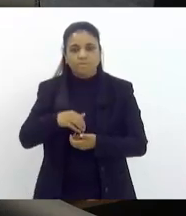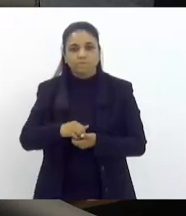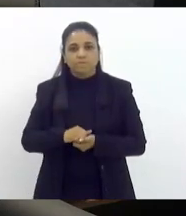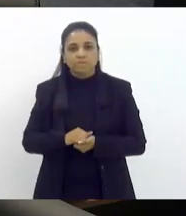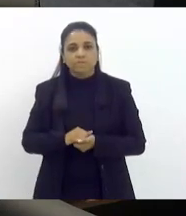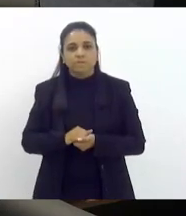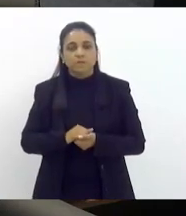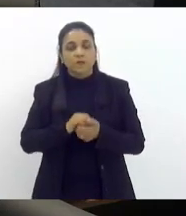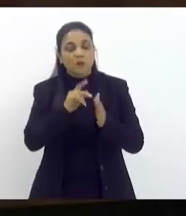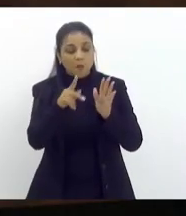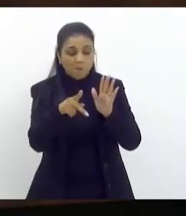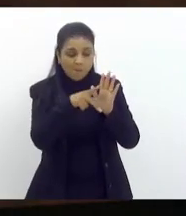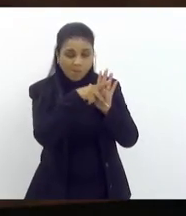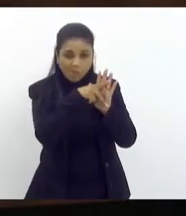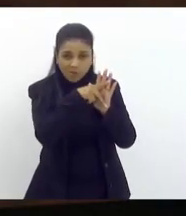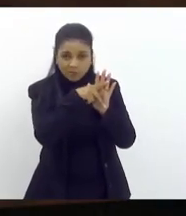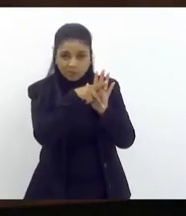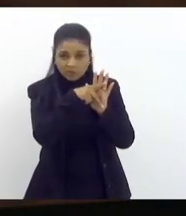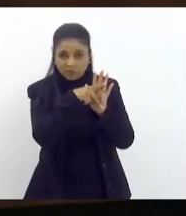esse projeto